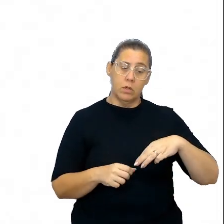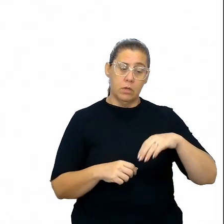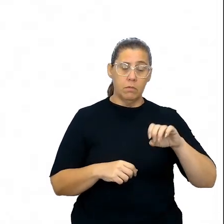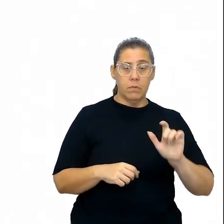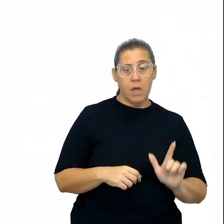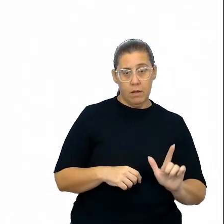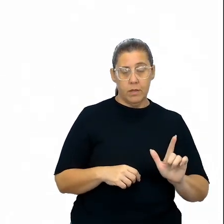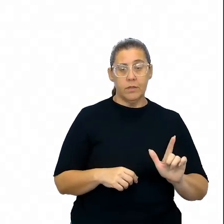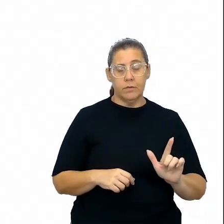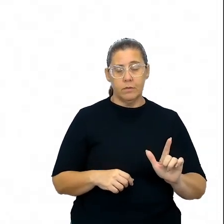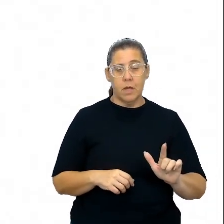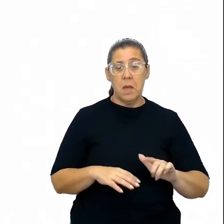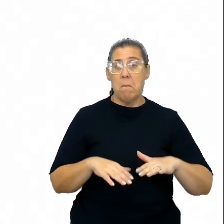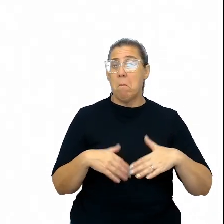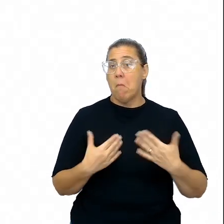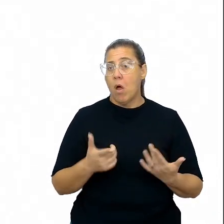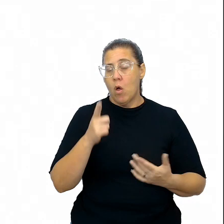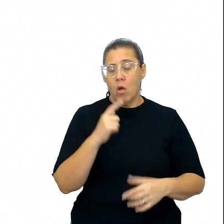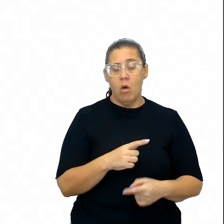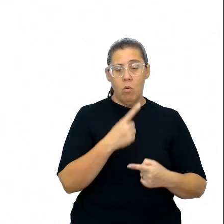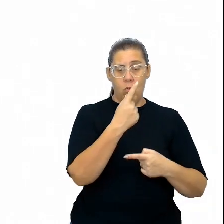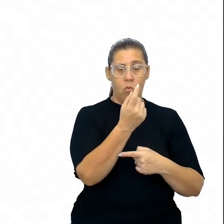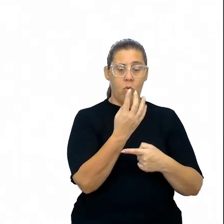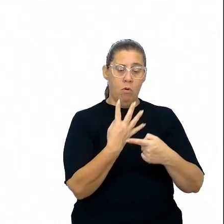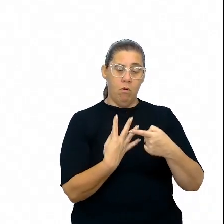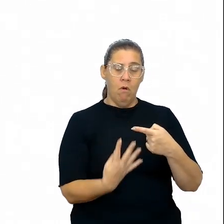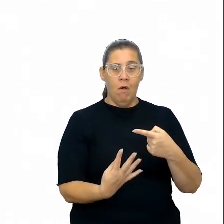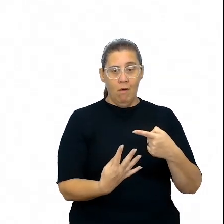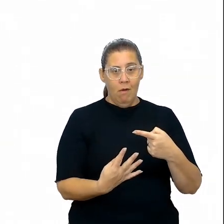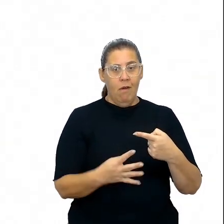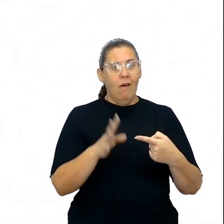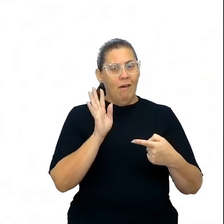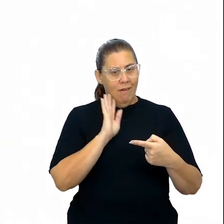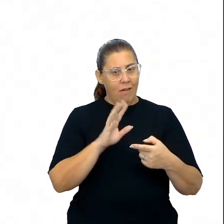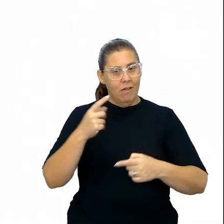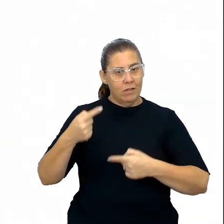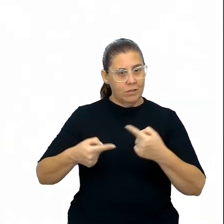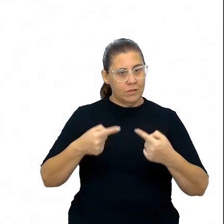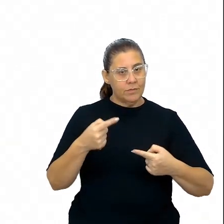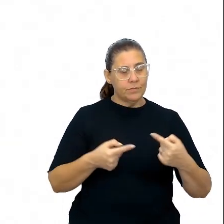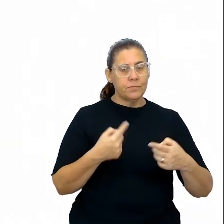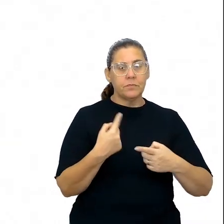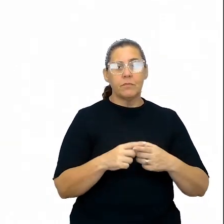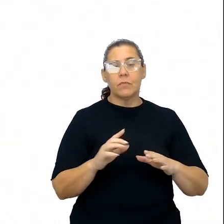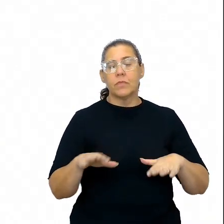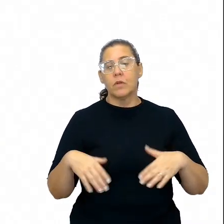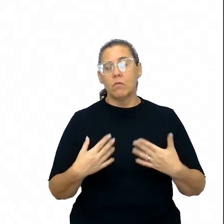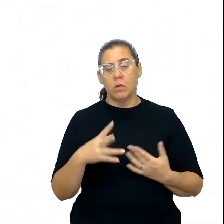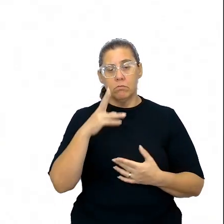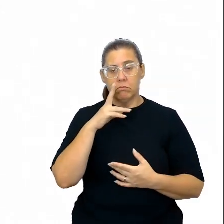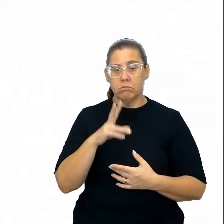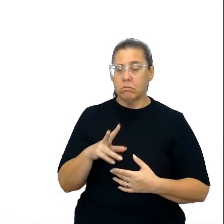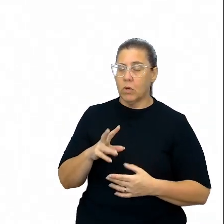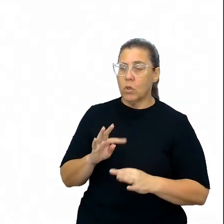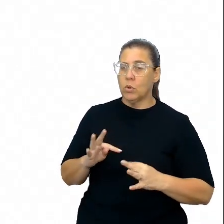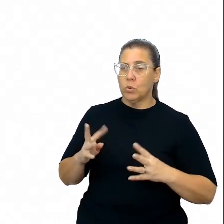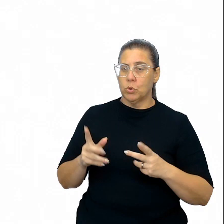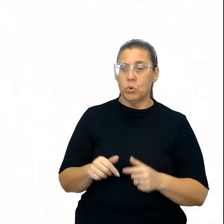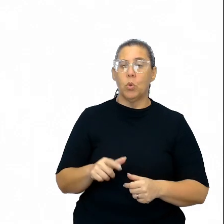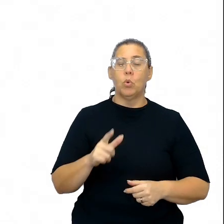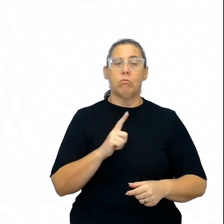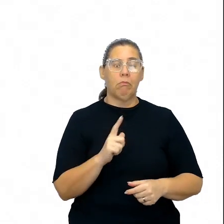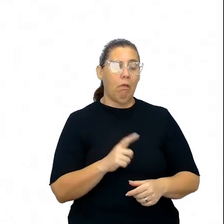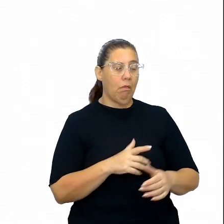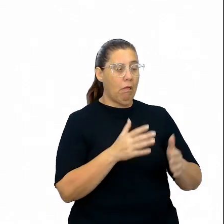em litros. Mas vai chegar no quê? No 1/4. É legal quando a gente discute isso como medida, porque quando ele está olhando os aparelhos domésticos na